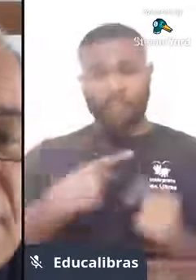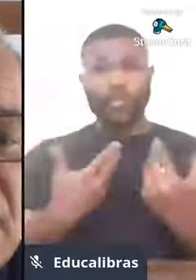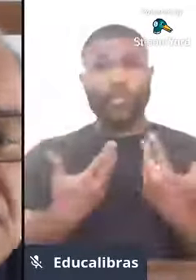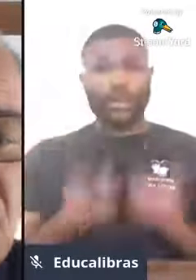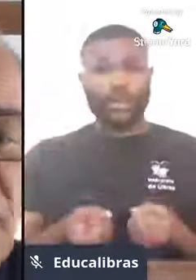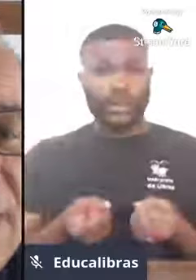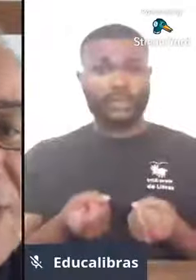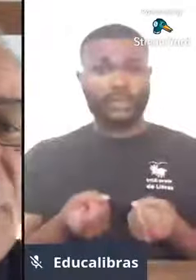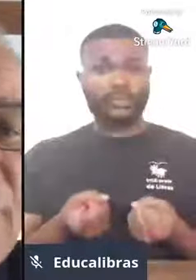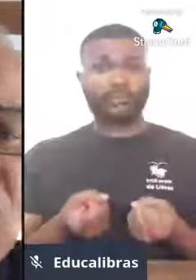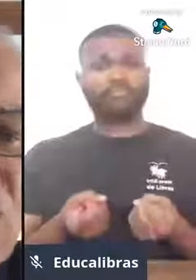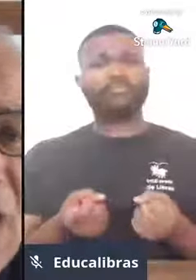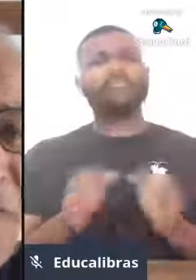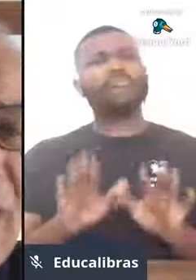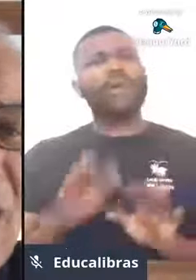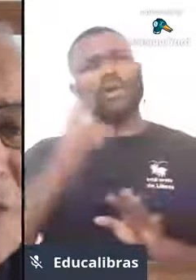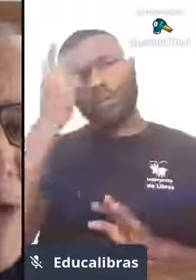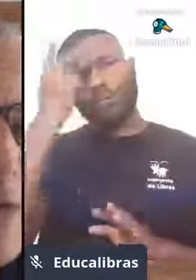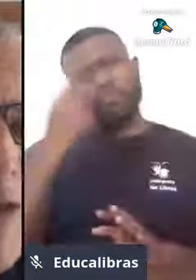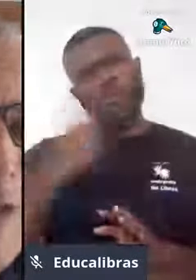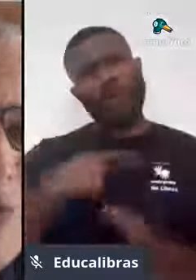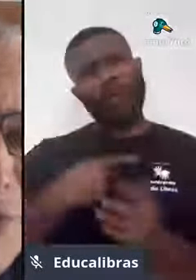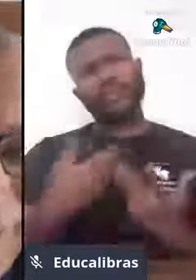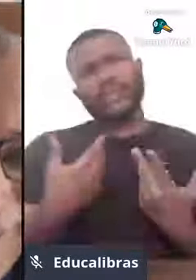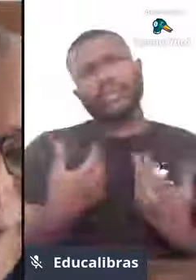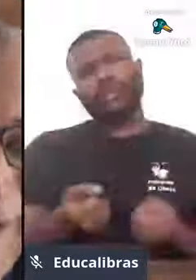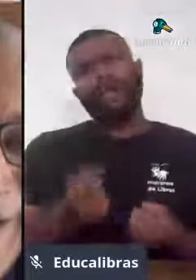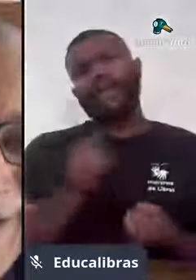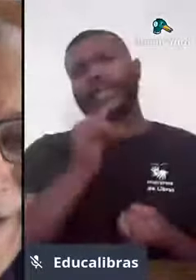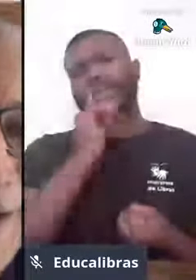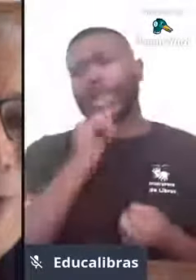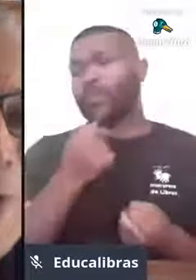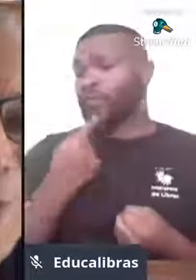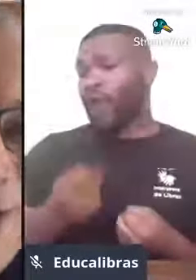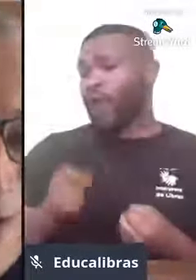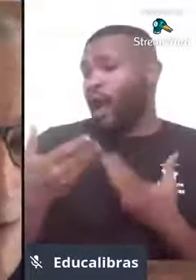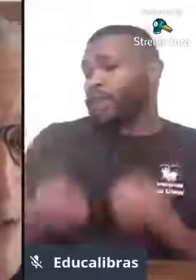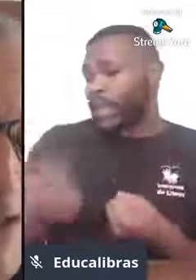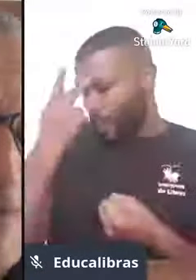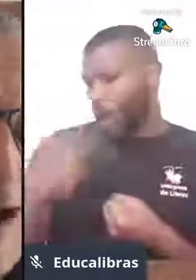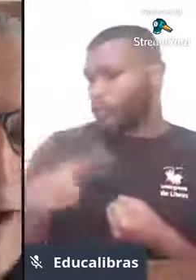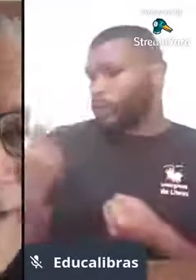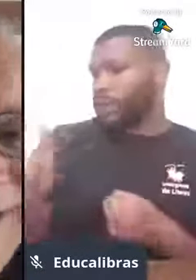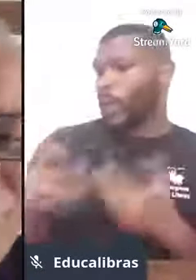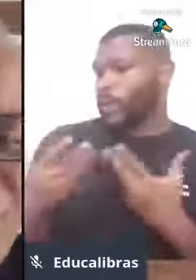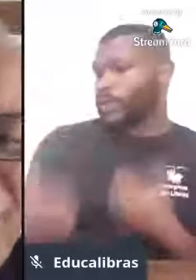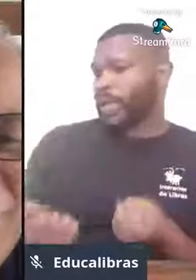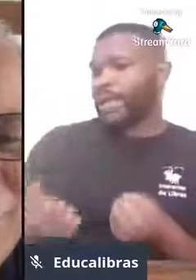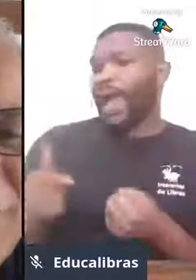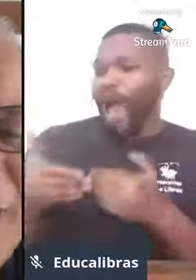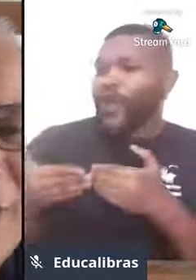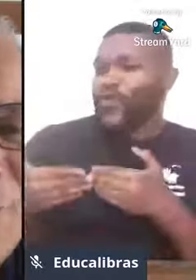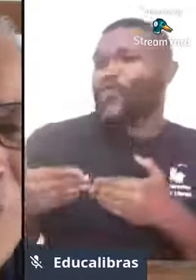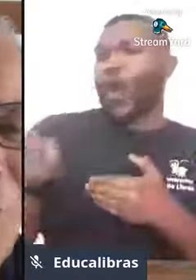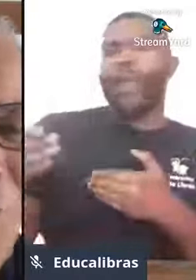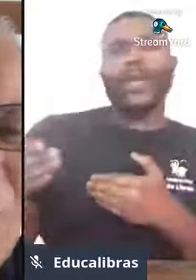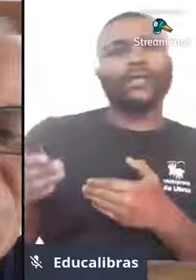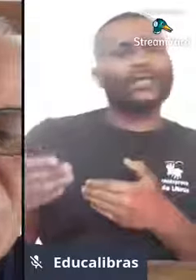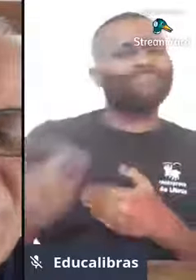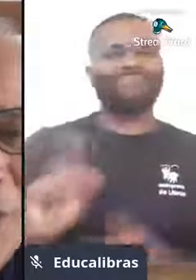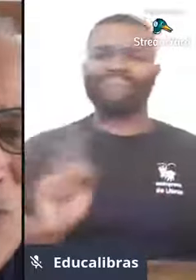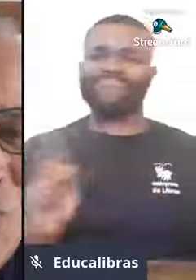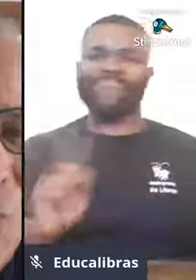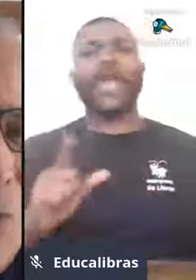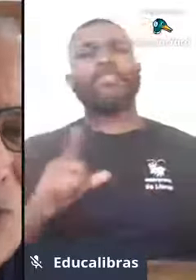essa aceitação não é simplesmente chegar e falar, se aceite, né? E a pessoa começa a se aceitar. É um trabalho muito grande,